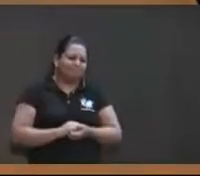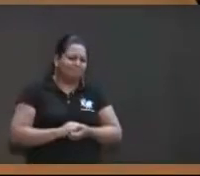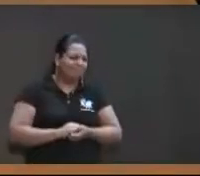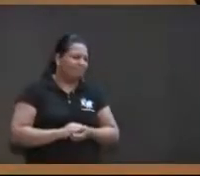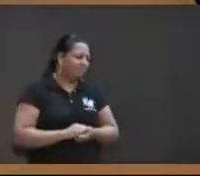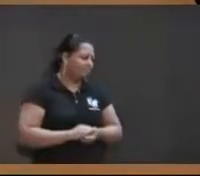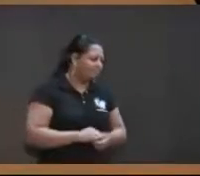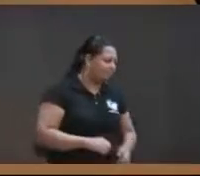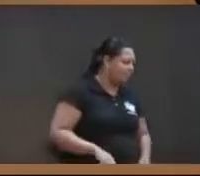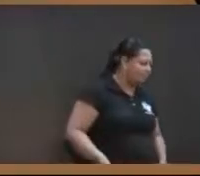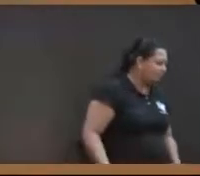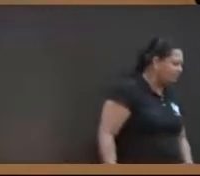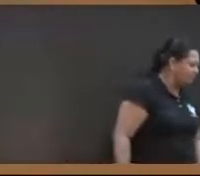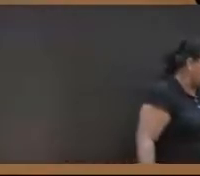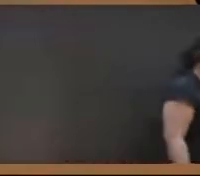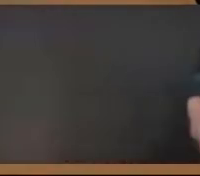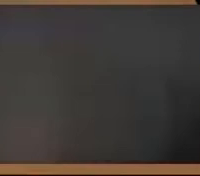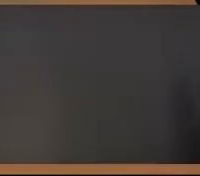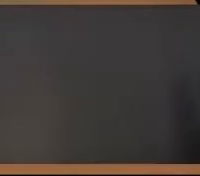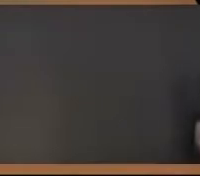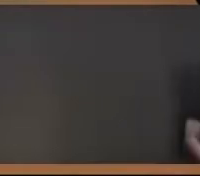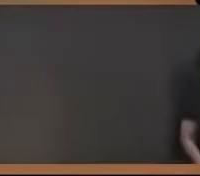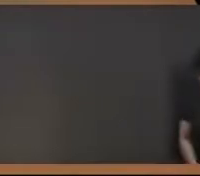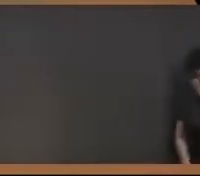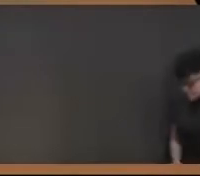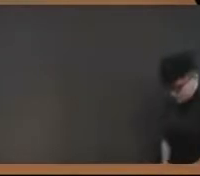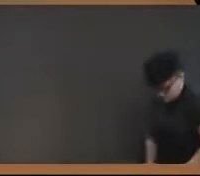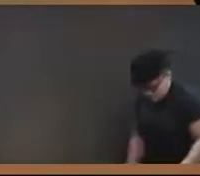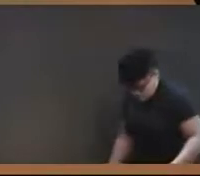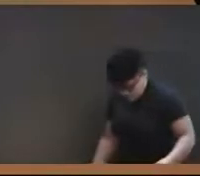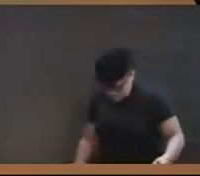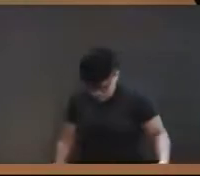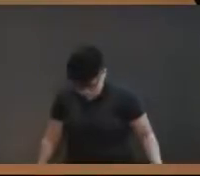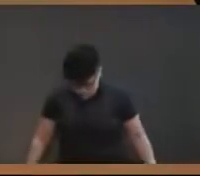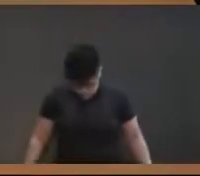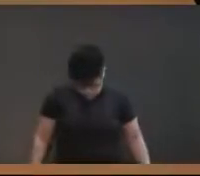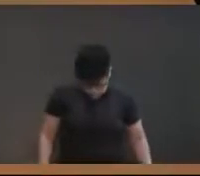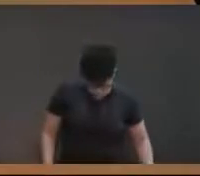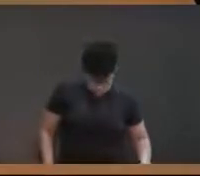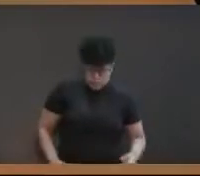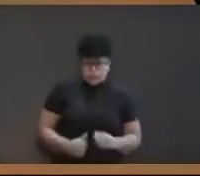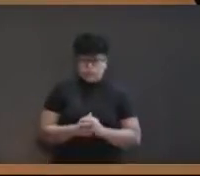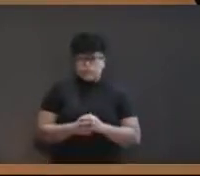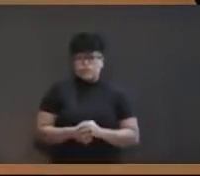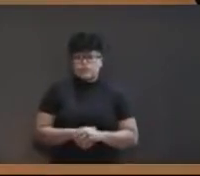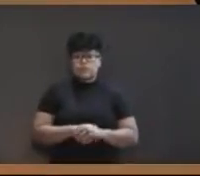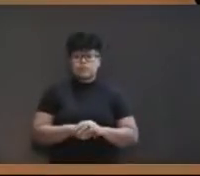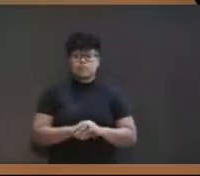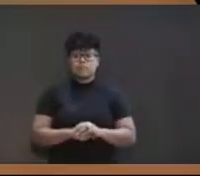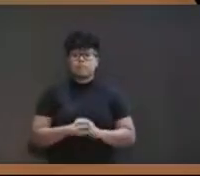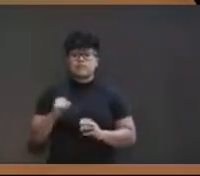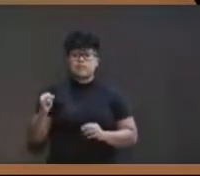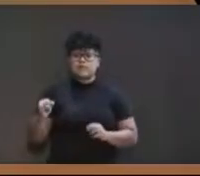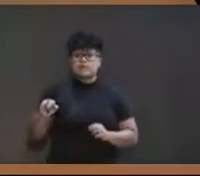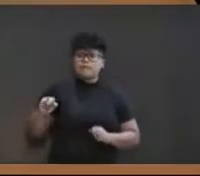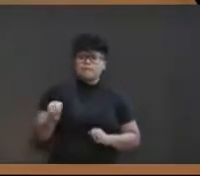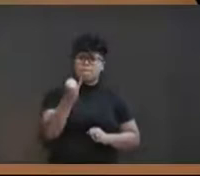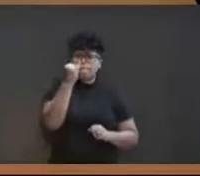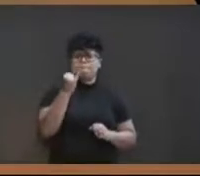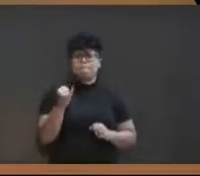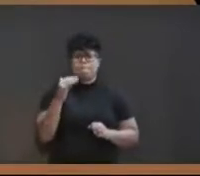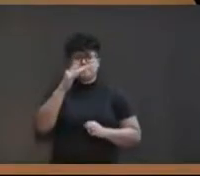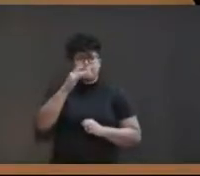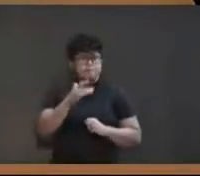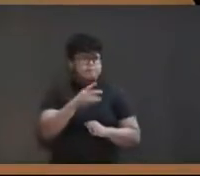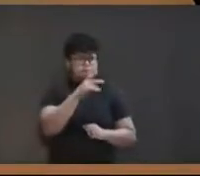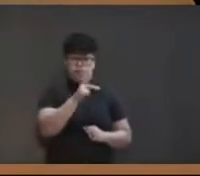professora e aprendi muito e uma coisa importante que a pessoa até comentou acho que quem é da